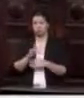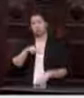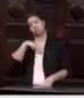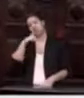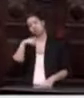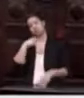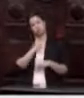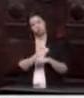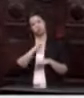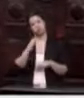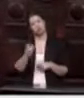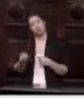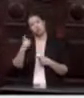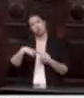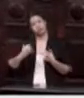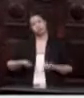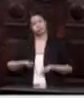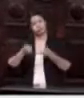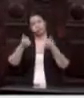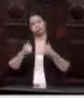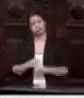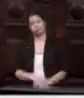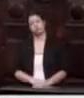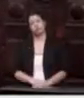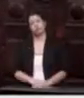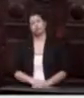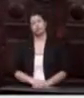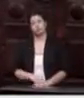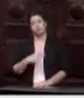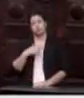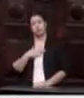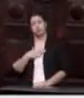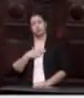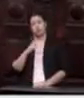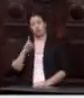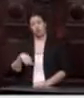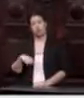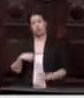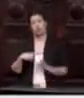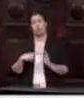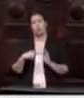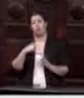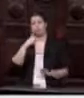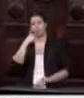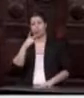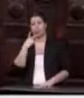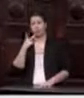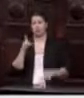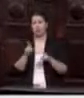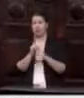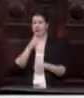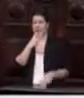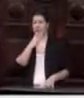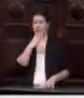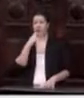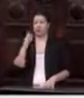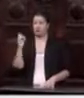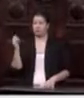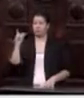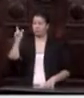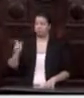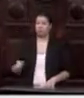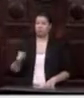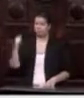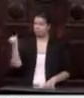Estado. Então, é a própria fala, é o próprio reconhecimento de figuras importantes do quadro político do Rio de